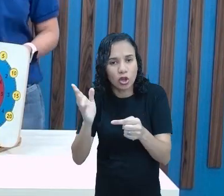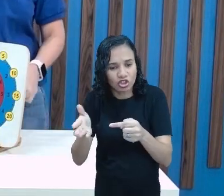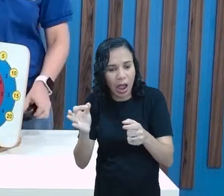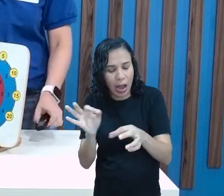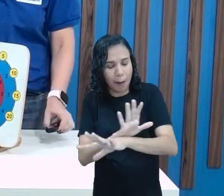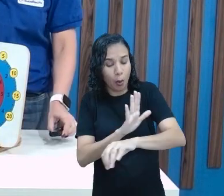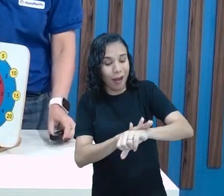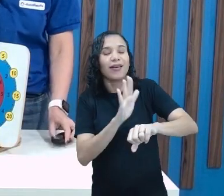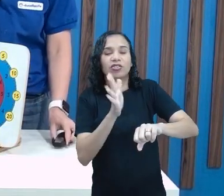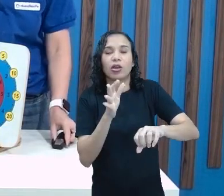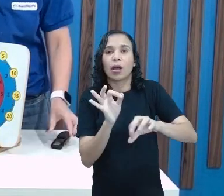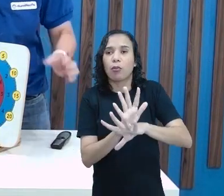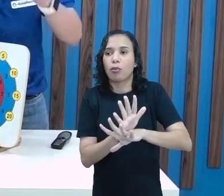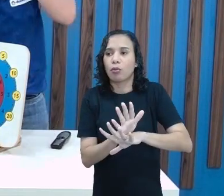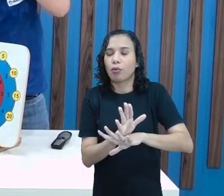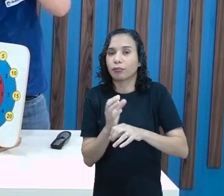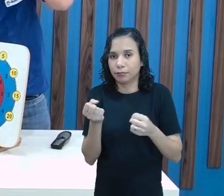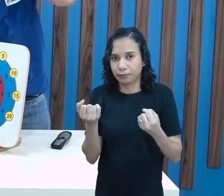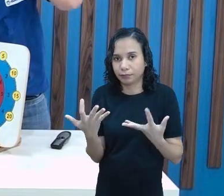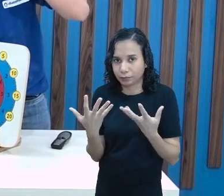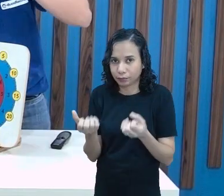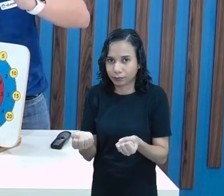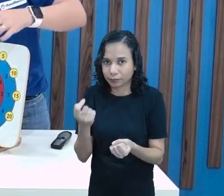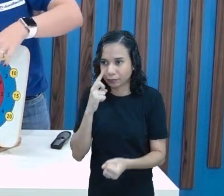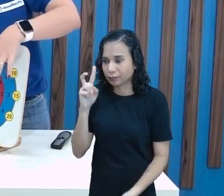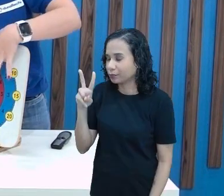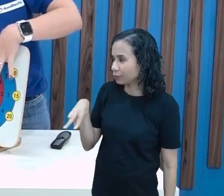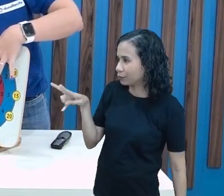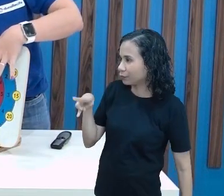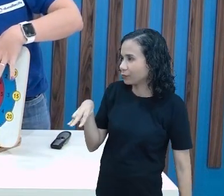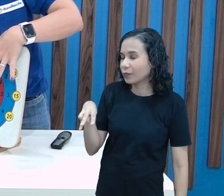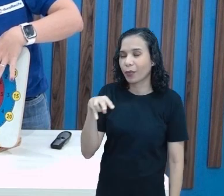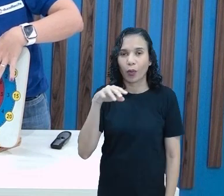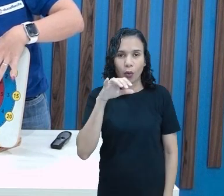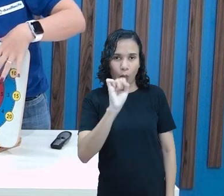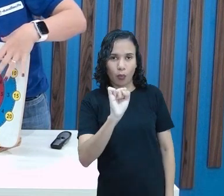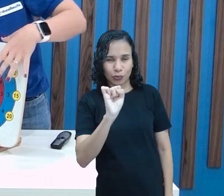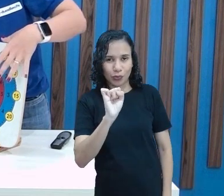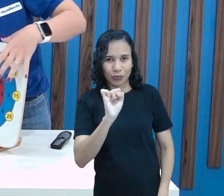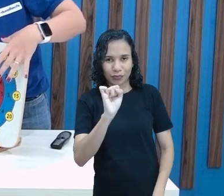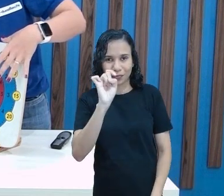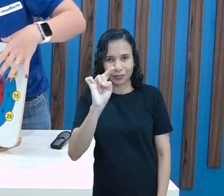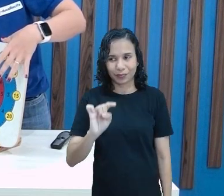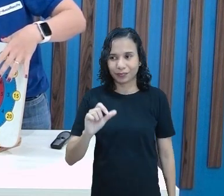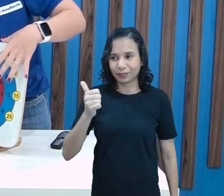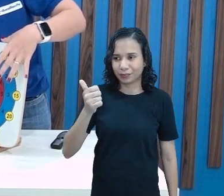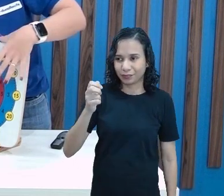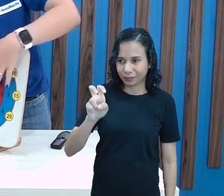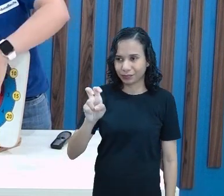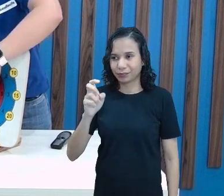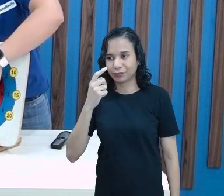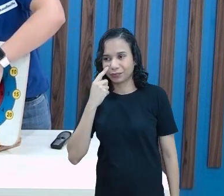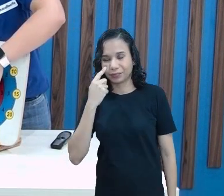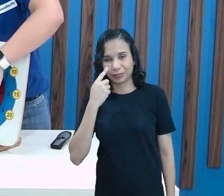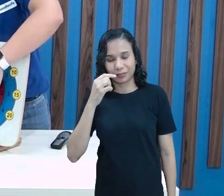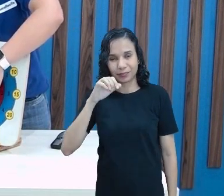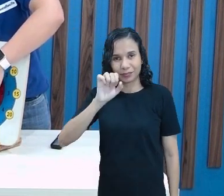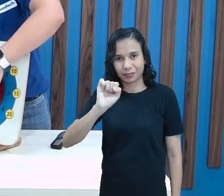Mais uma vez, vamos aqui para o relógio. Tá marcando 8h15. Deixa eu colocar aqui o relógio no